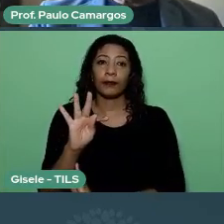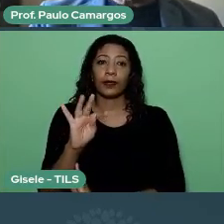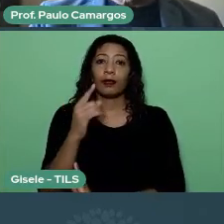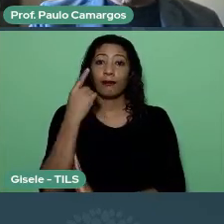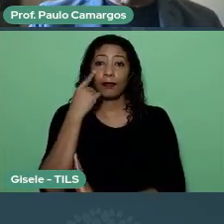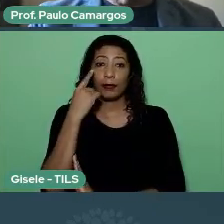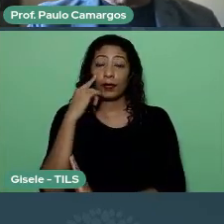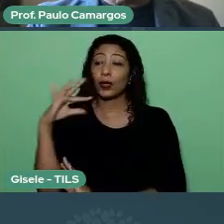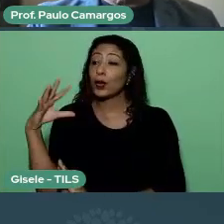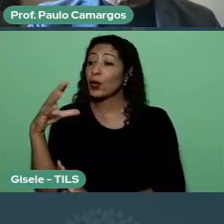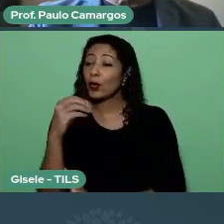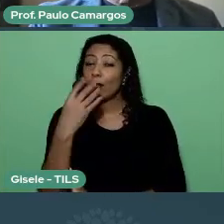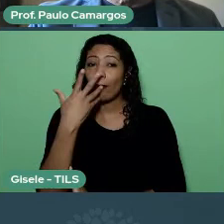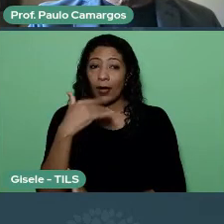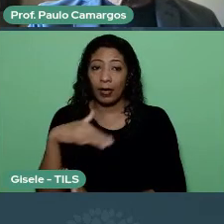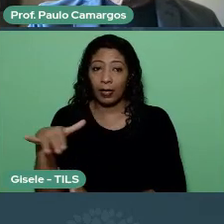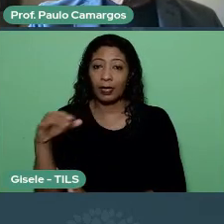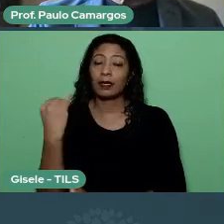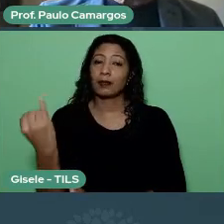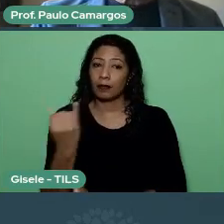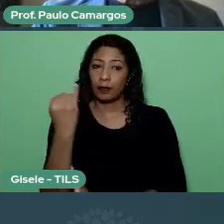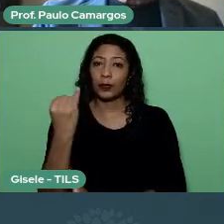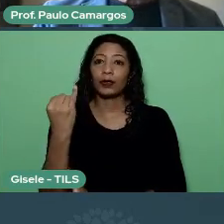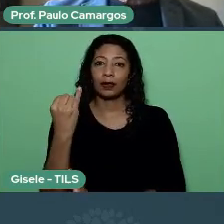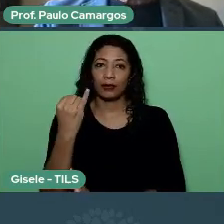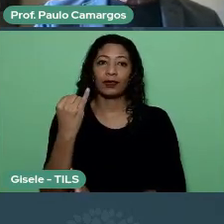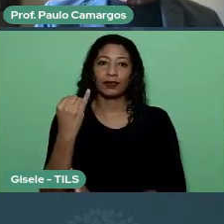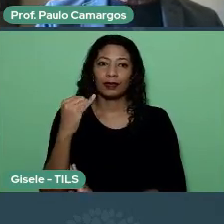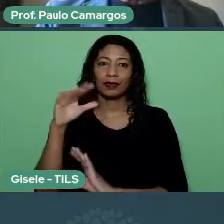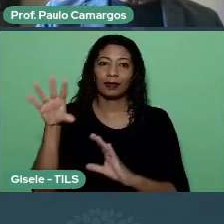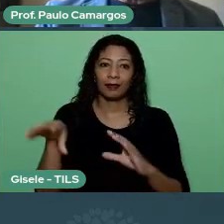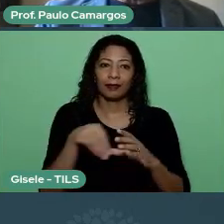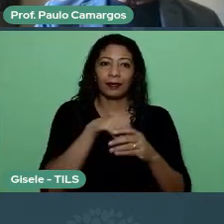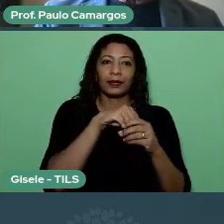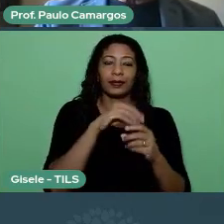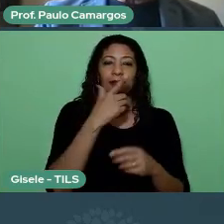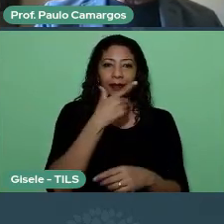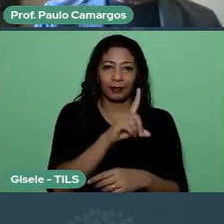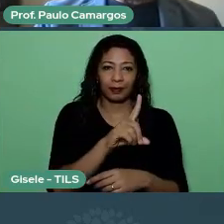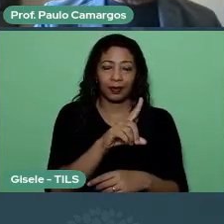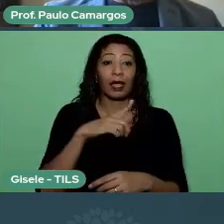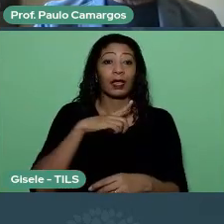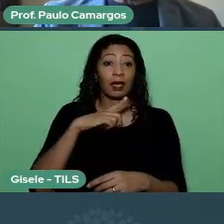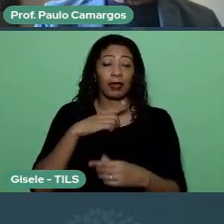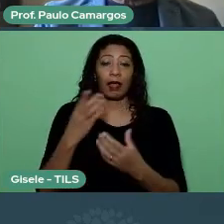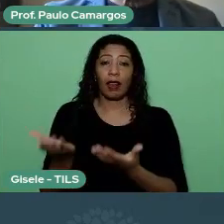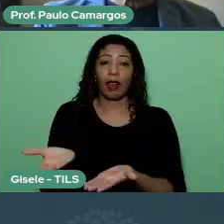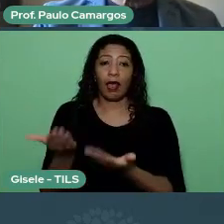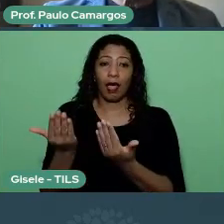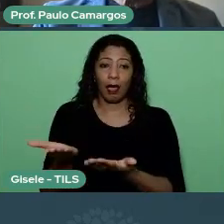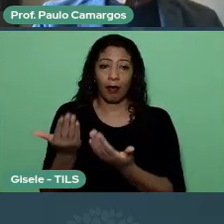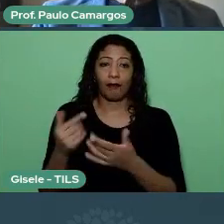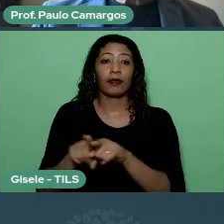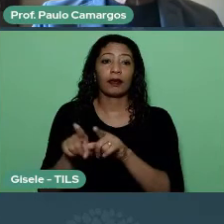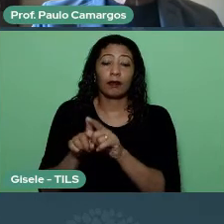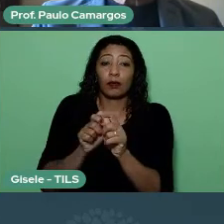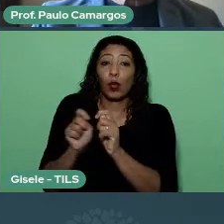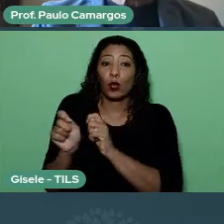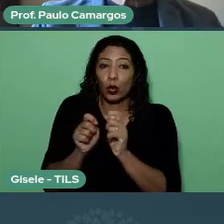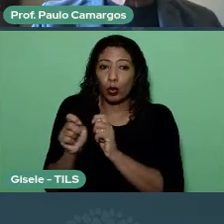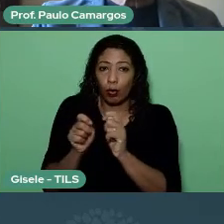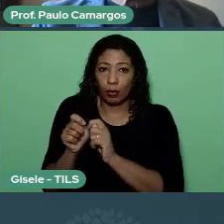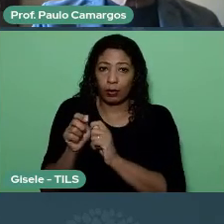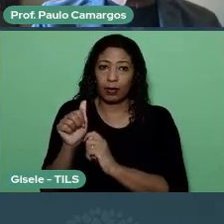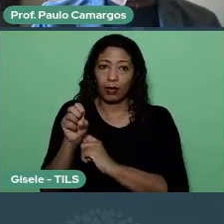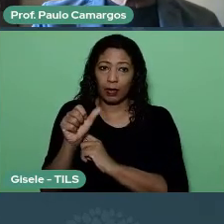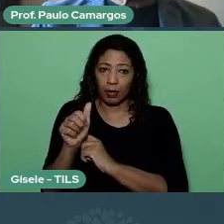é fundamental no critério de inclusão, além de ter asma leve, eles tinham que estar controlados. Então, vejam